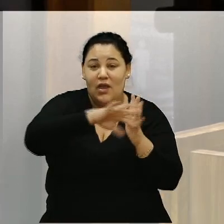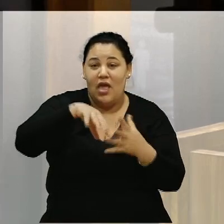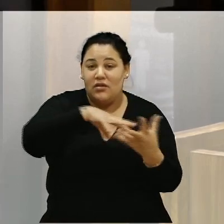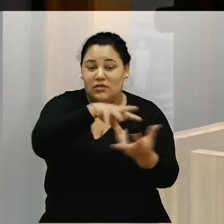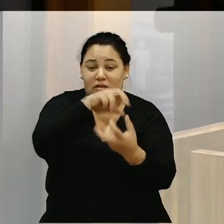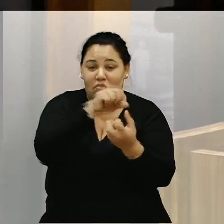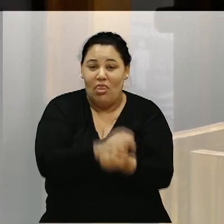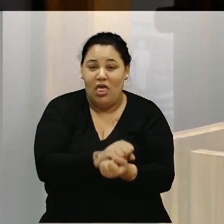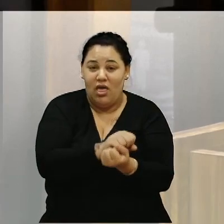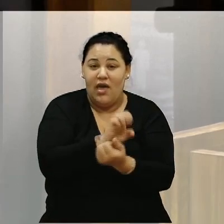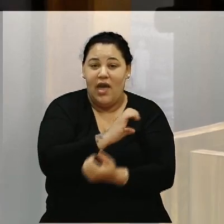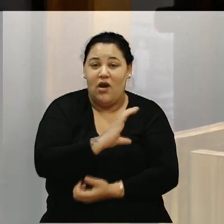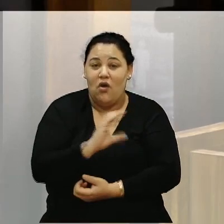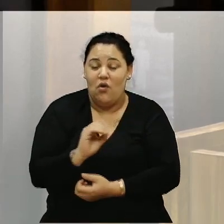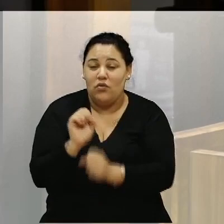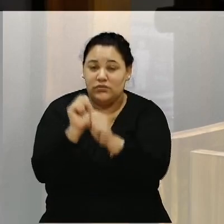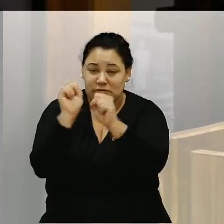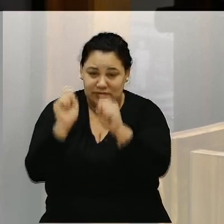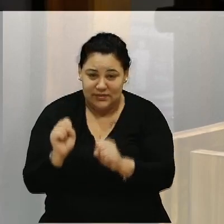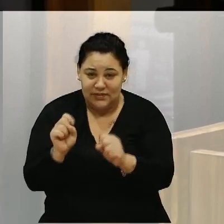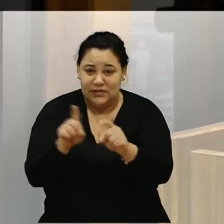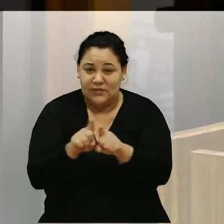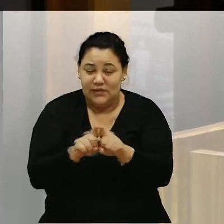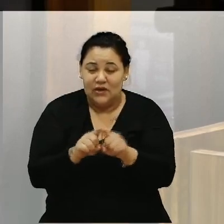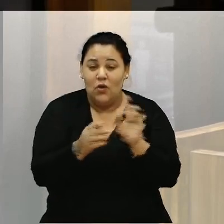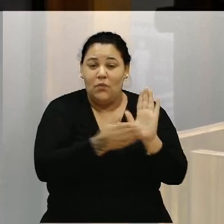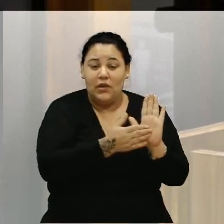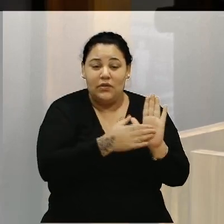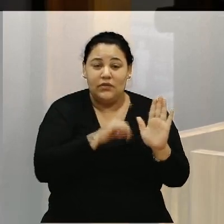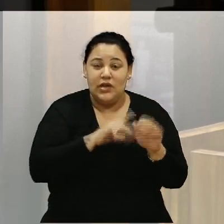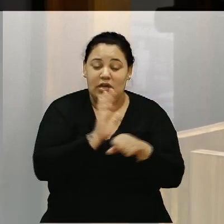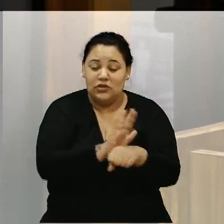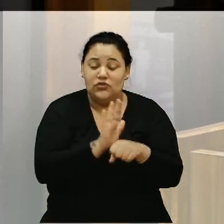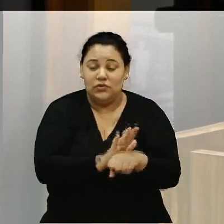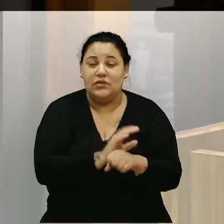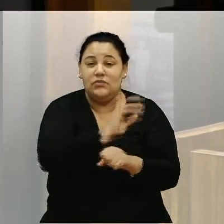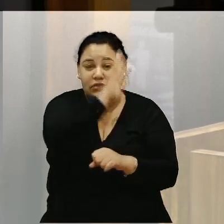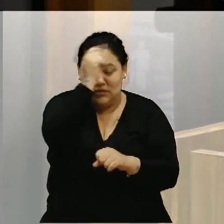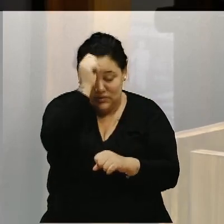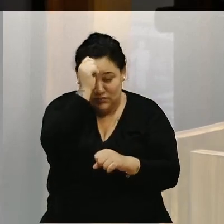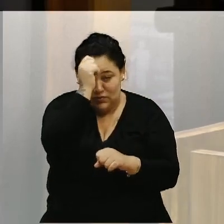plano prevê ainda auxílio aos municípios e à população por meio do aluguel